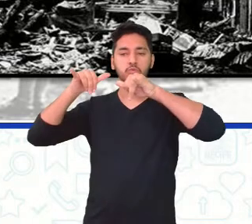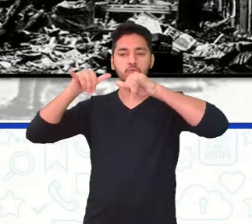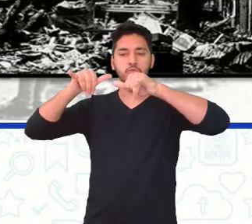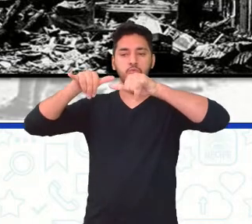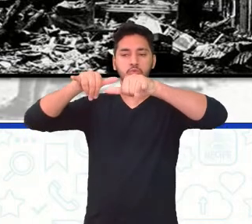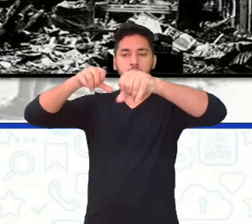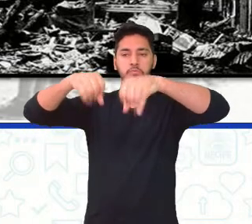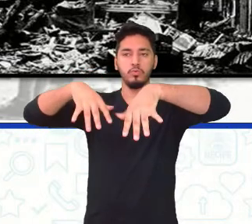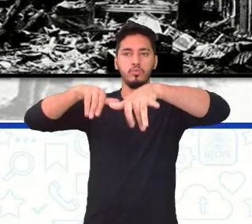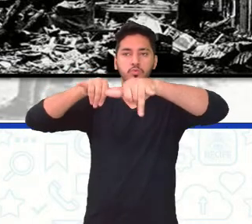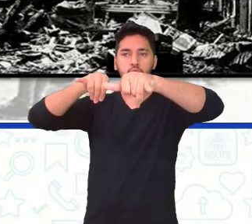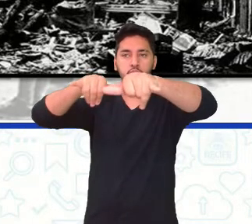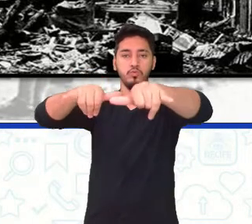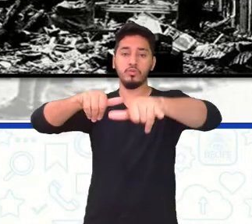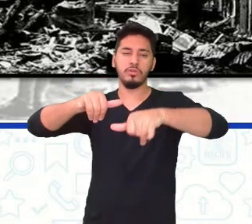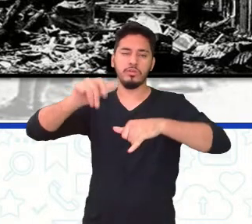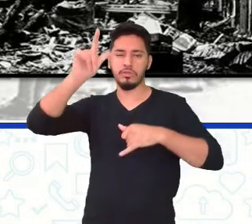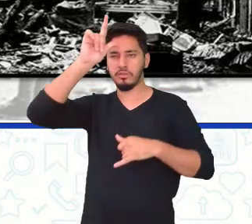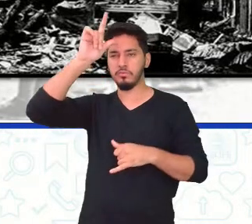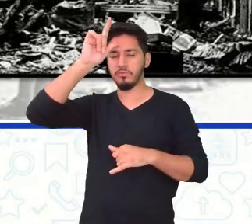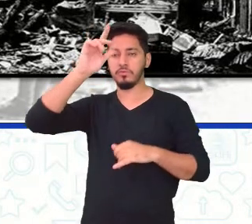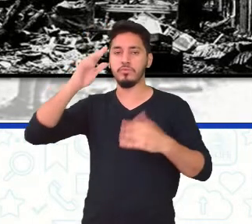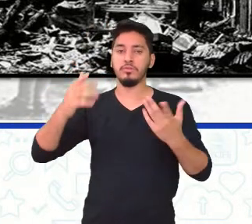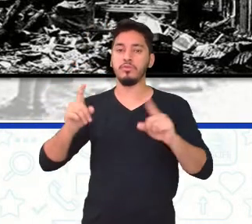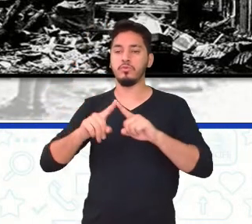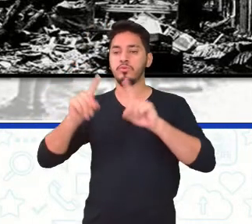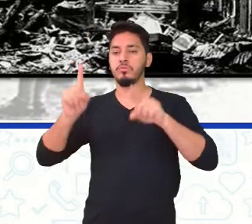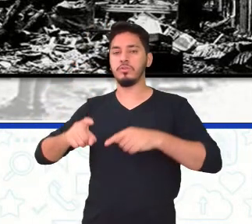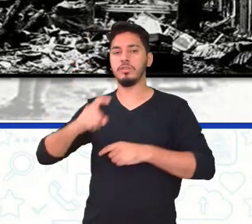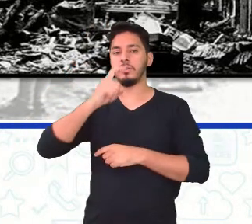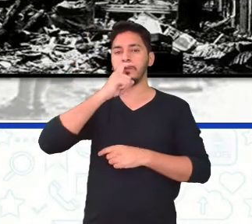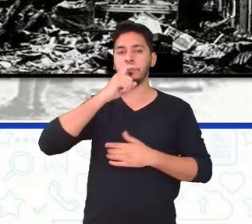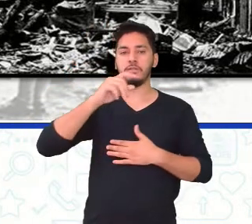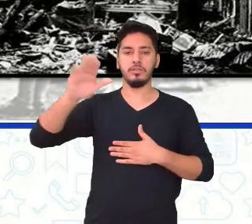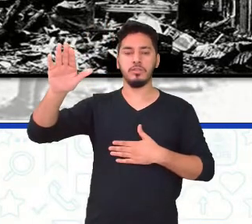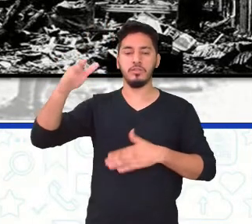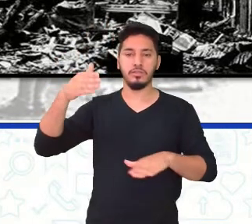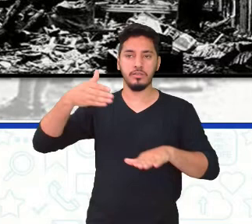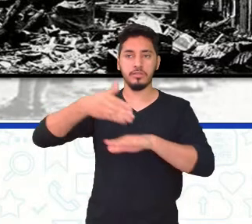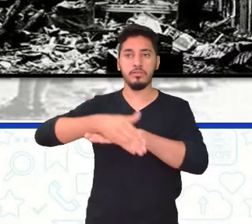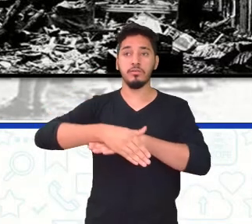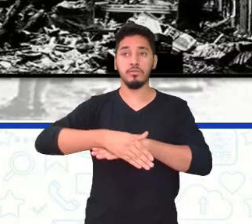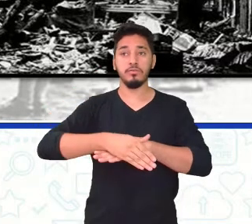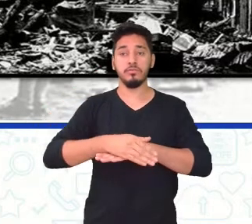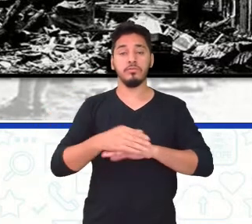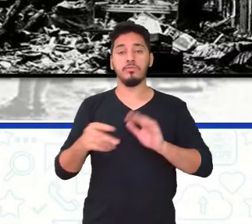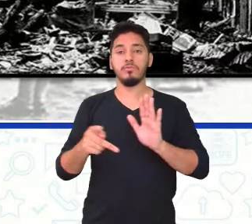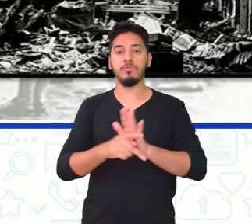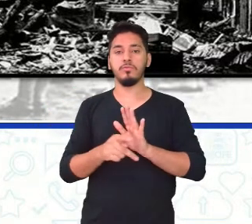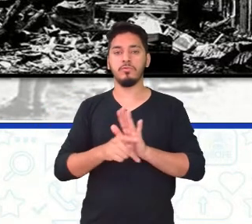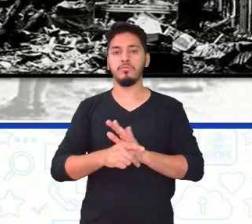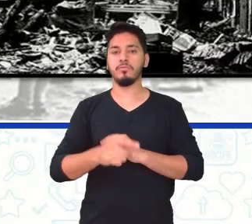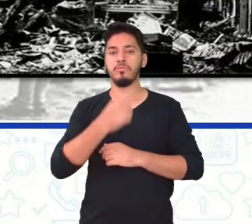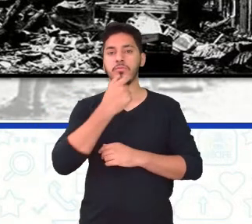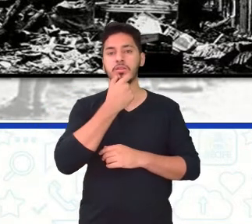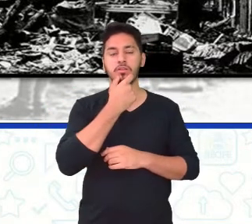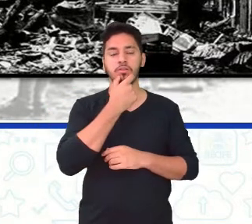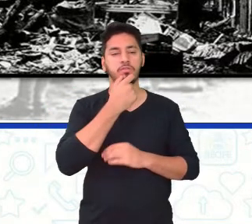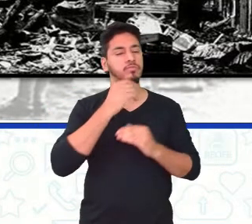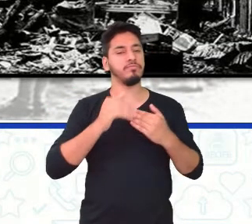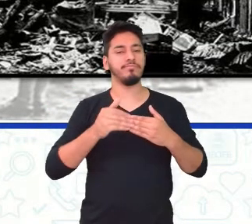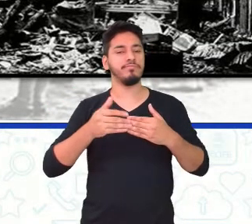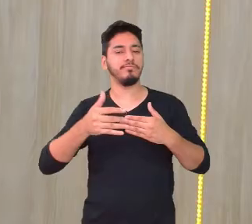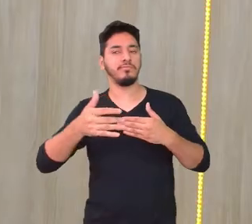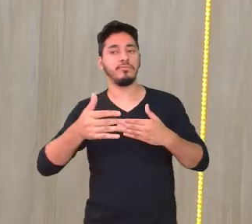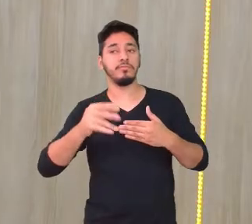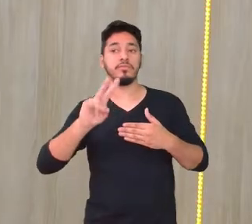alemã. Então, nesse sentido, os planos de Hitler, né, de invadir a Inglaterra, eles foram adiados, e com isso a gente